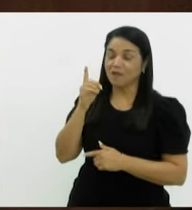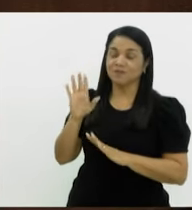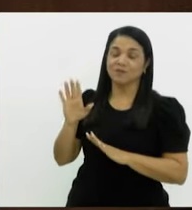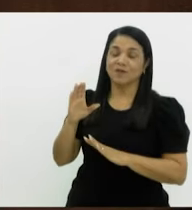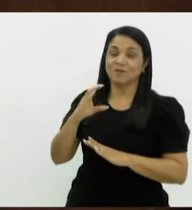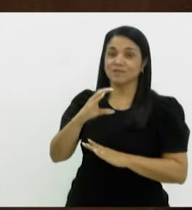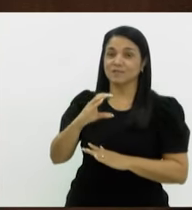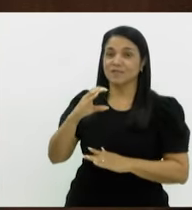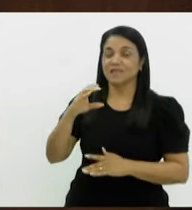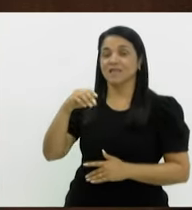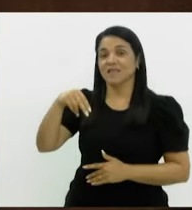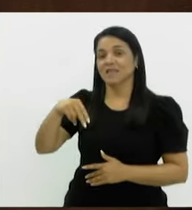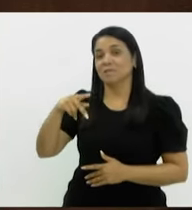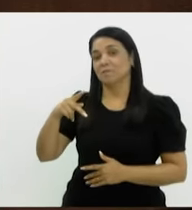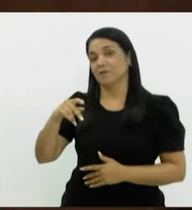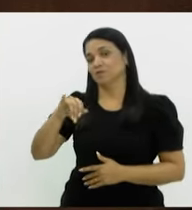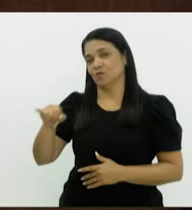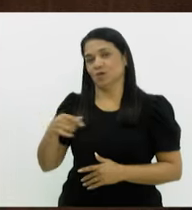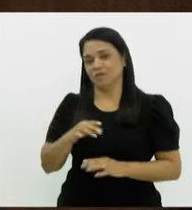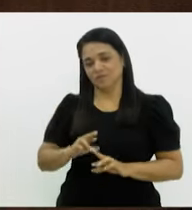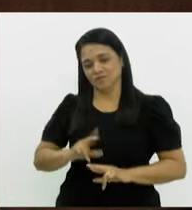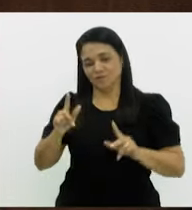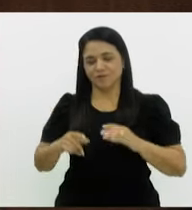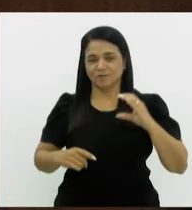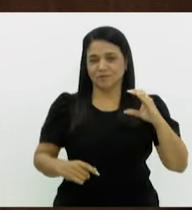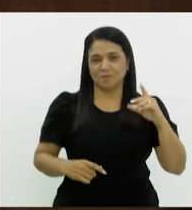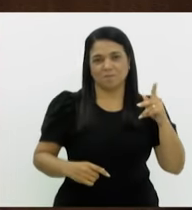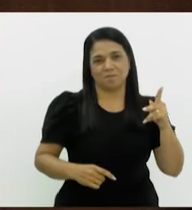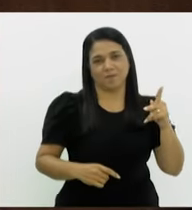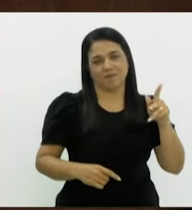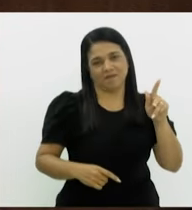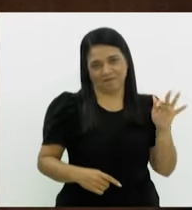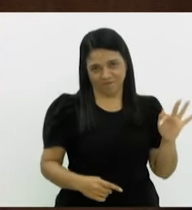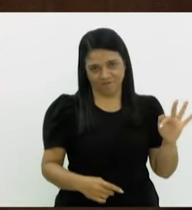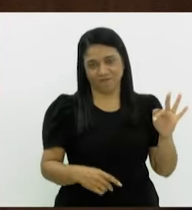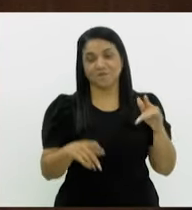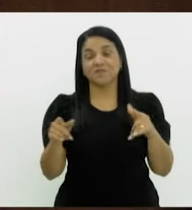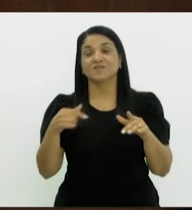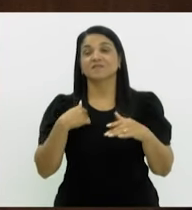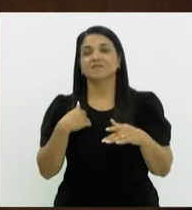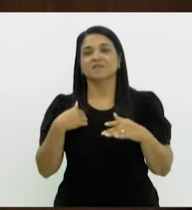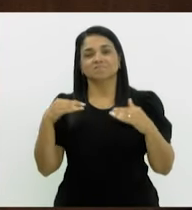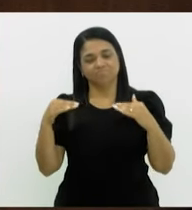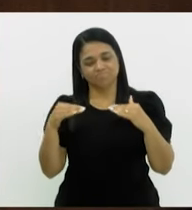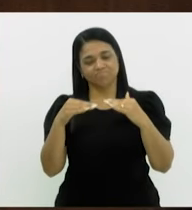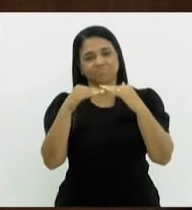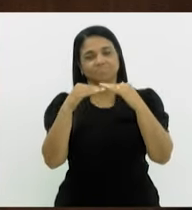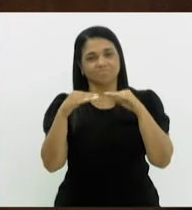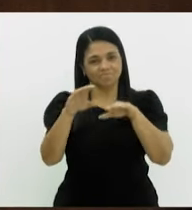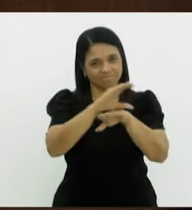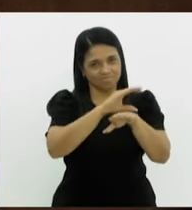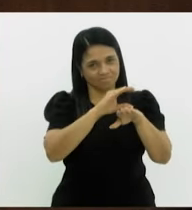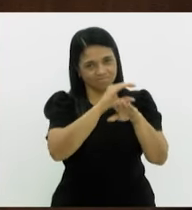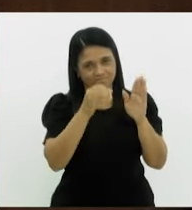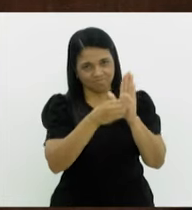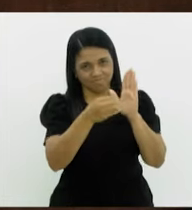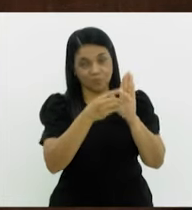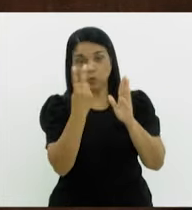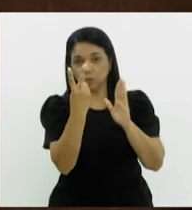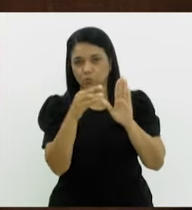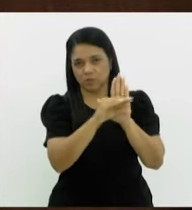no CPF. Senhora presidente, parecer é pela constitucionalidade com duas